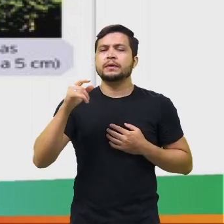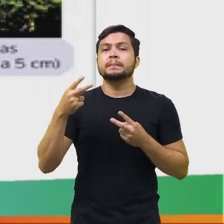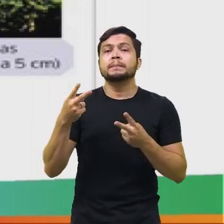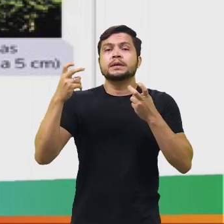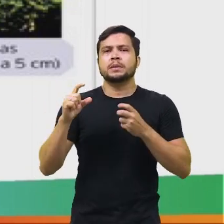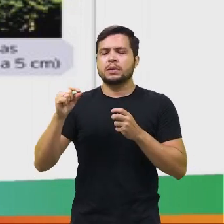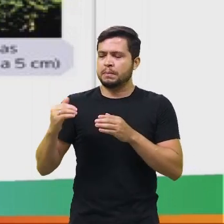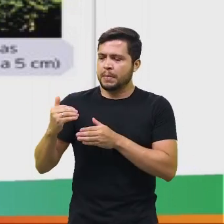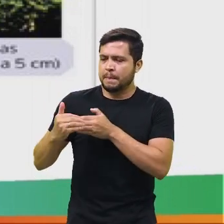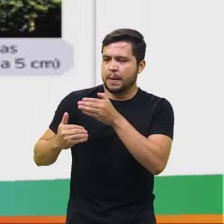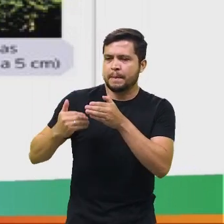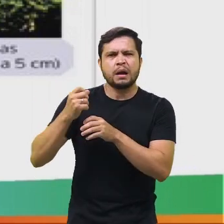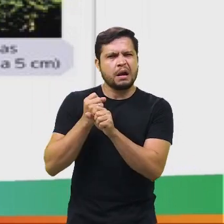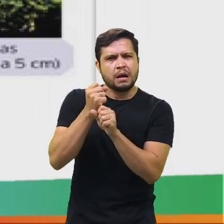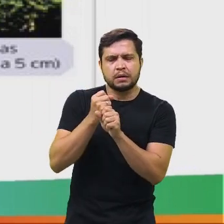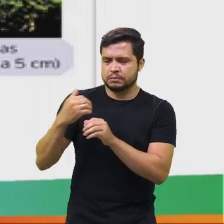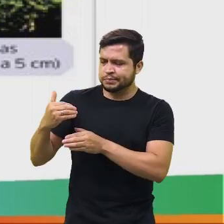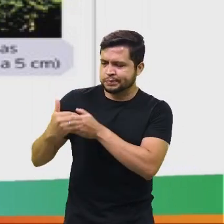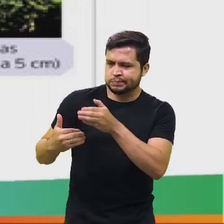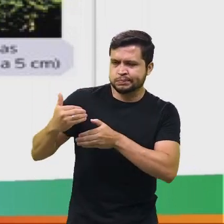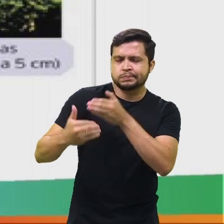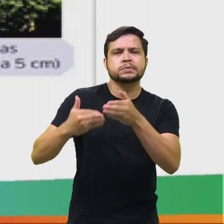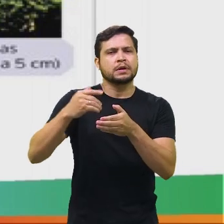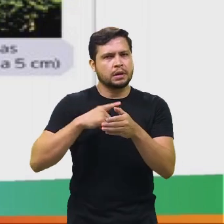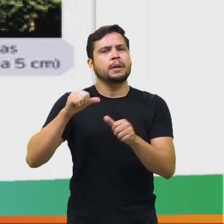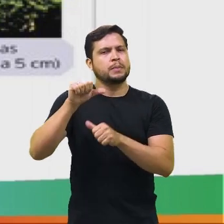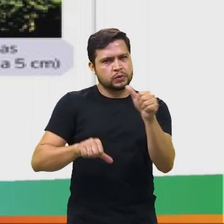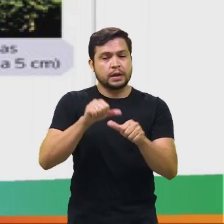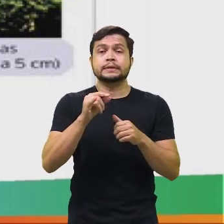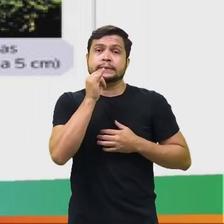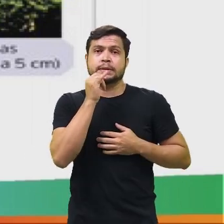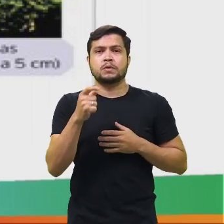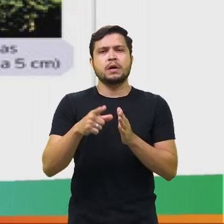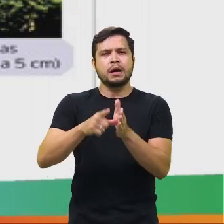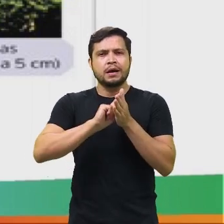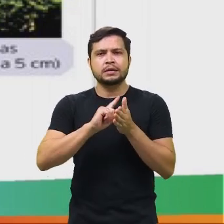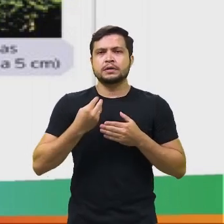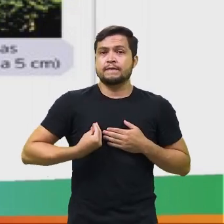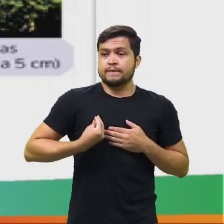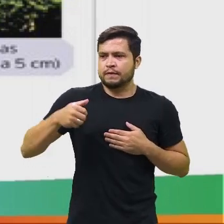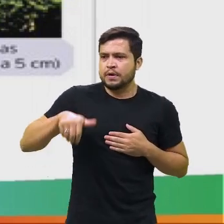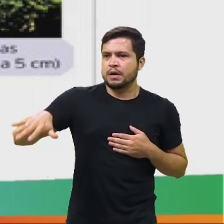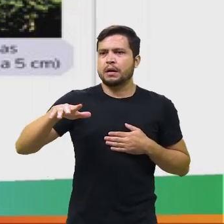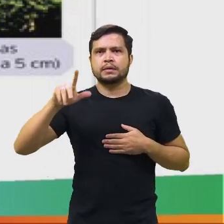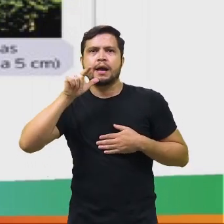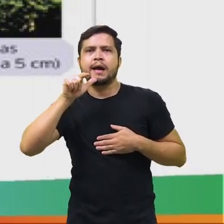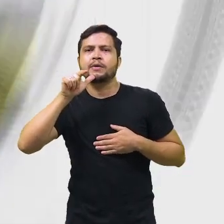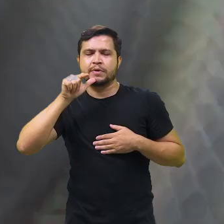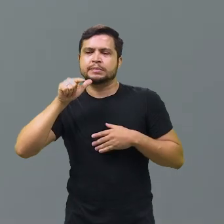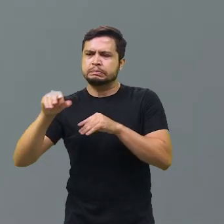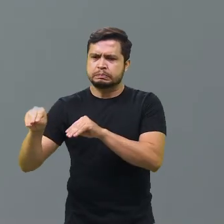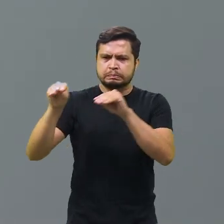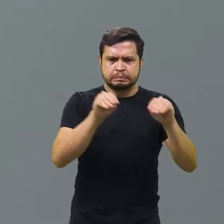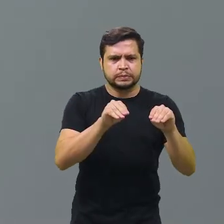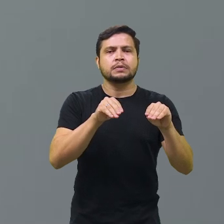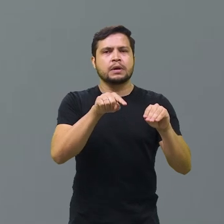né? Esse processo evolutivo desses indivíduos saindo do ambiente aquático e partindo para um ambiente terrestre, né? Então,